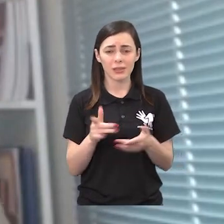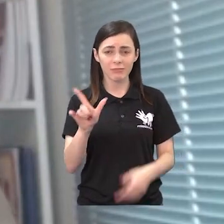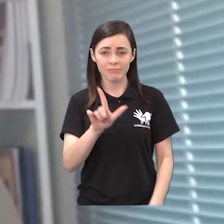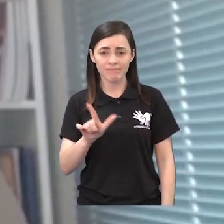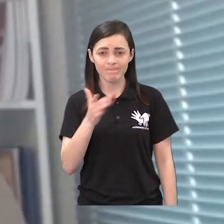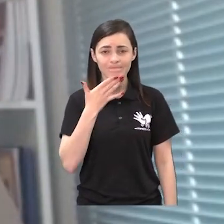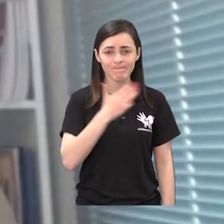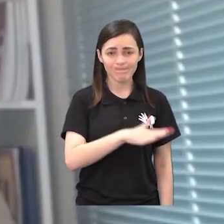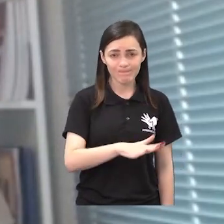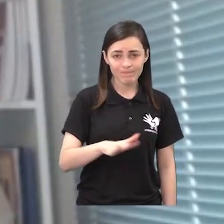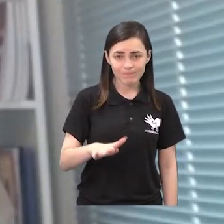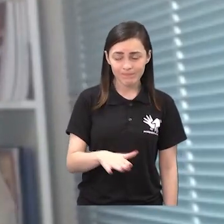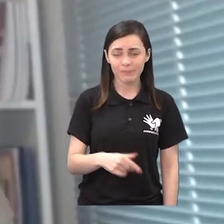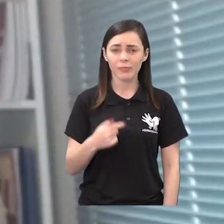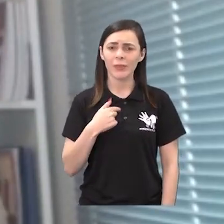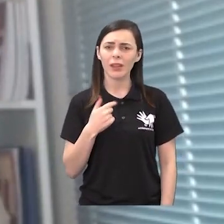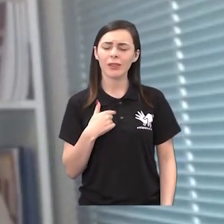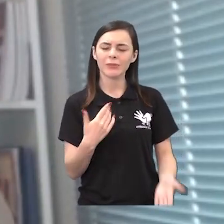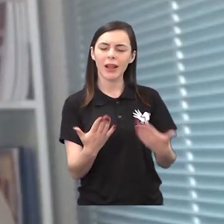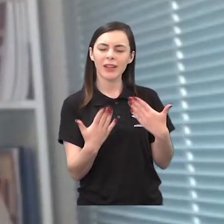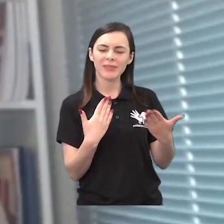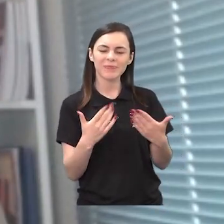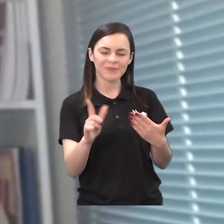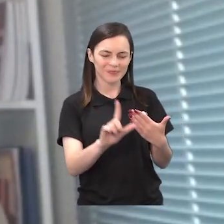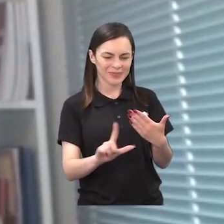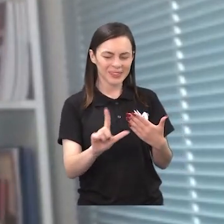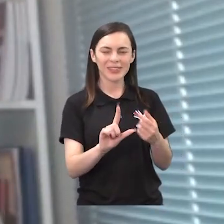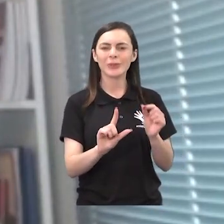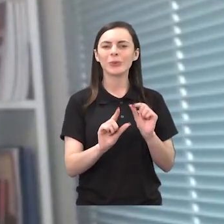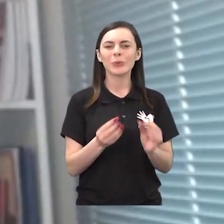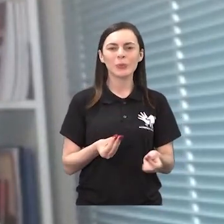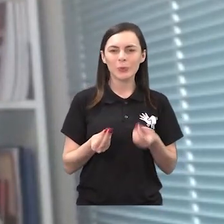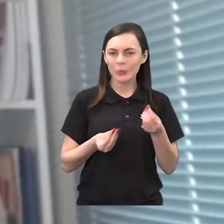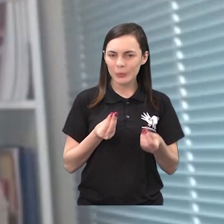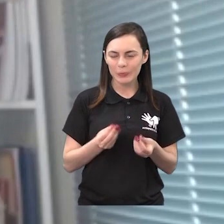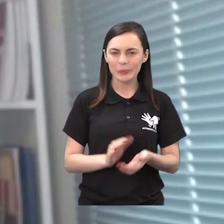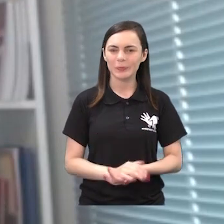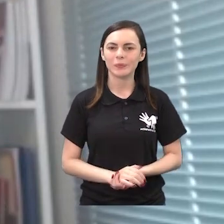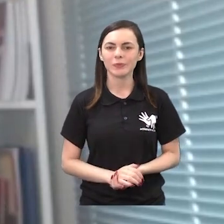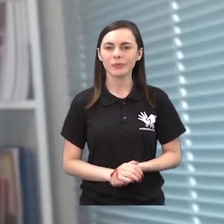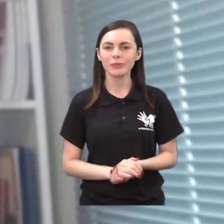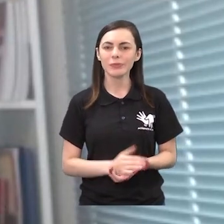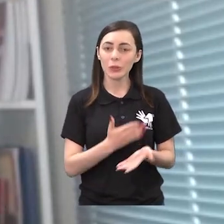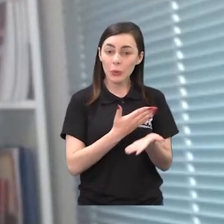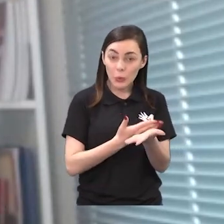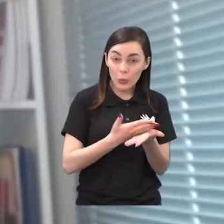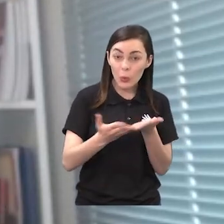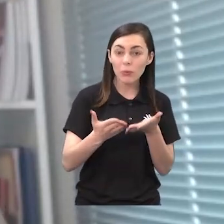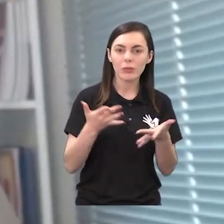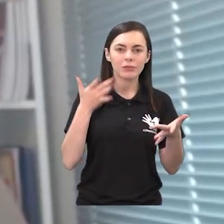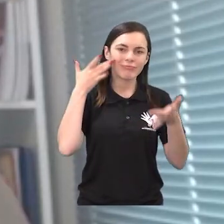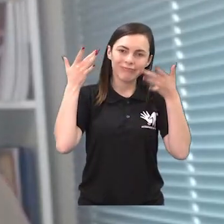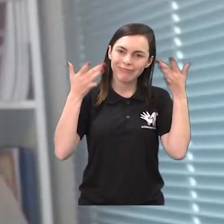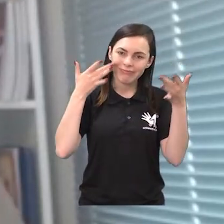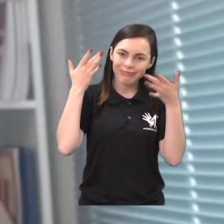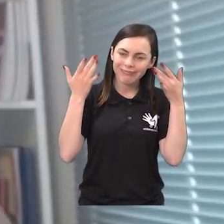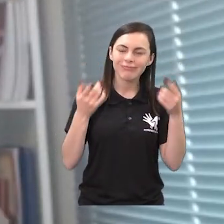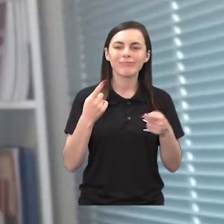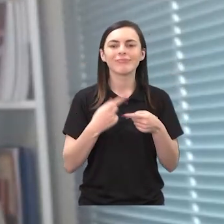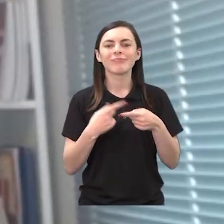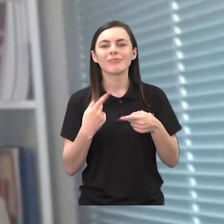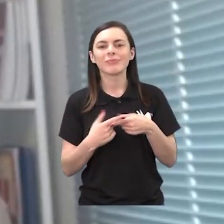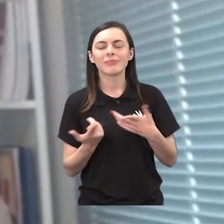a literatura infantil. A minha relação com a literatura sempre ela foi por meio do teatro,